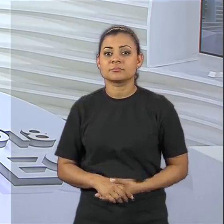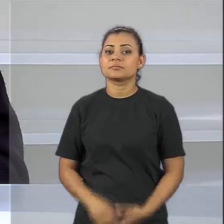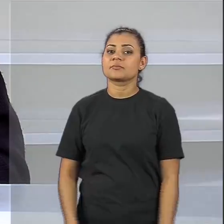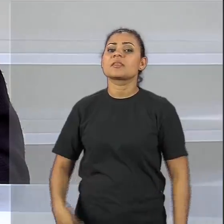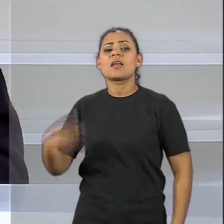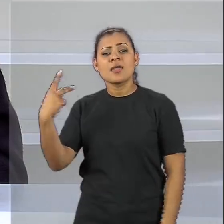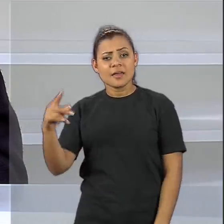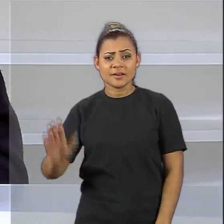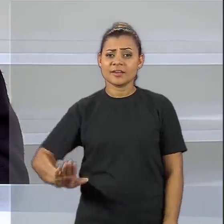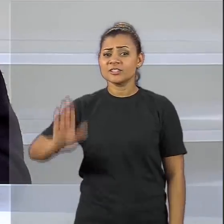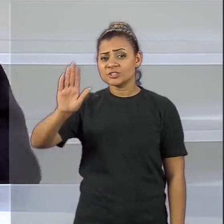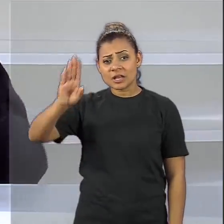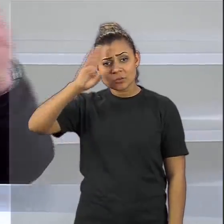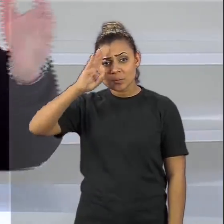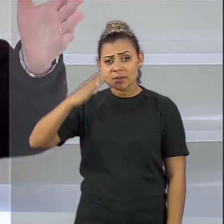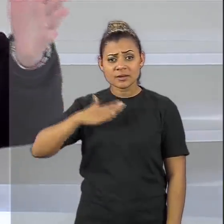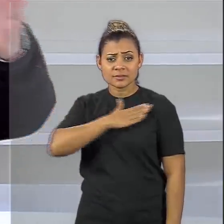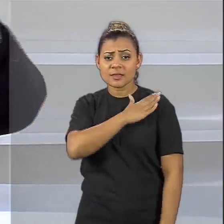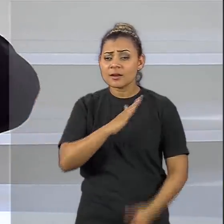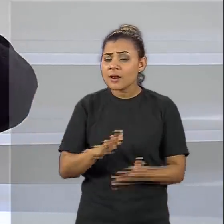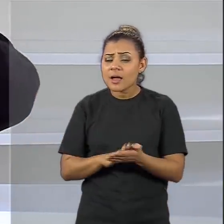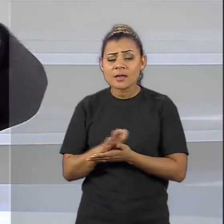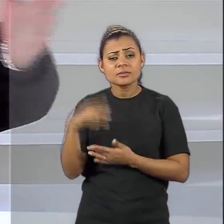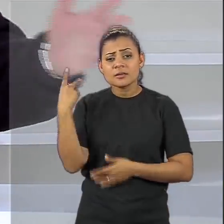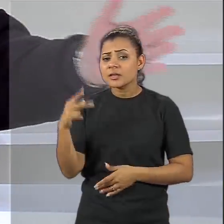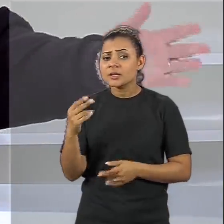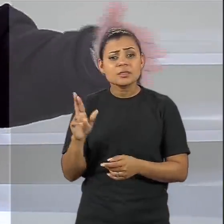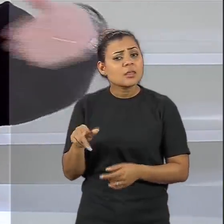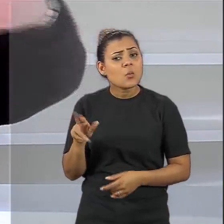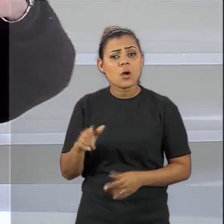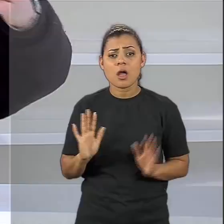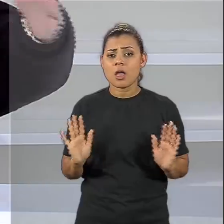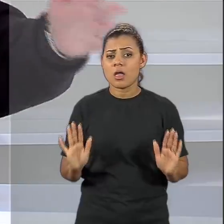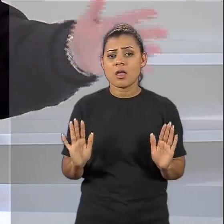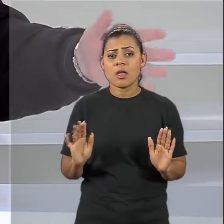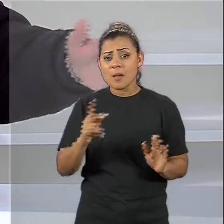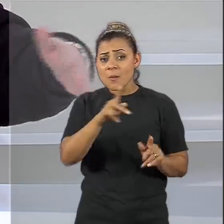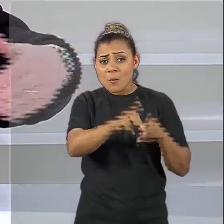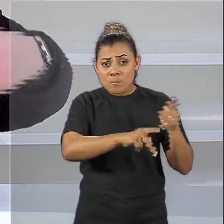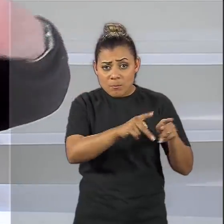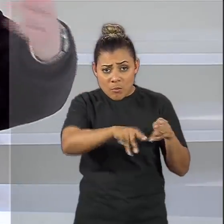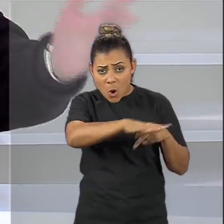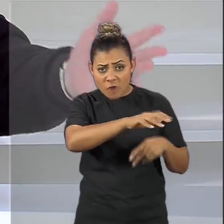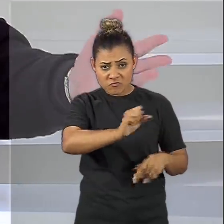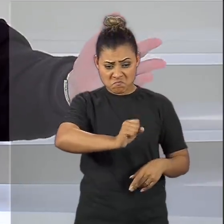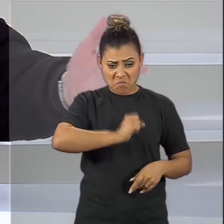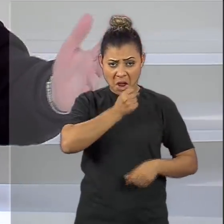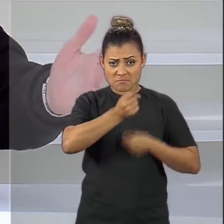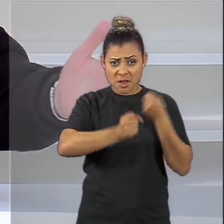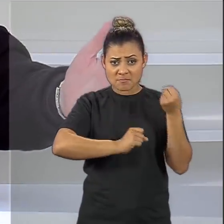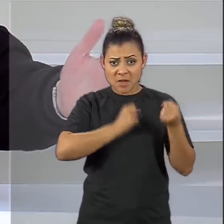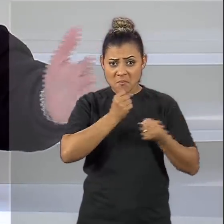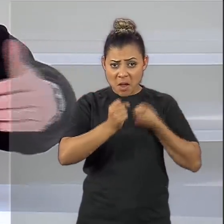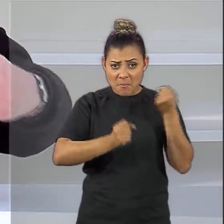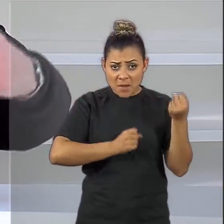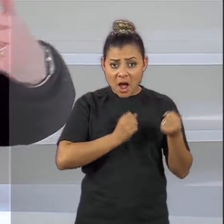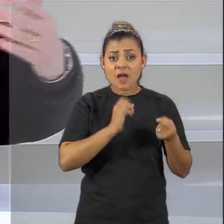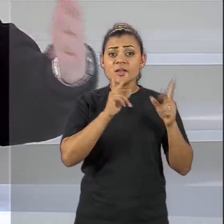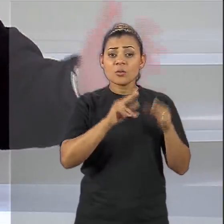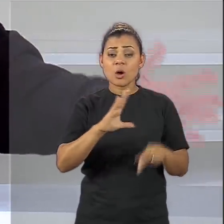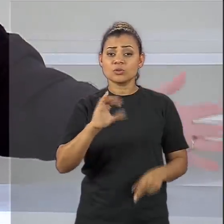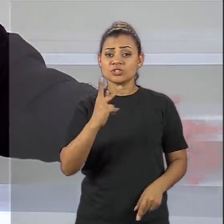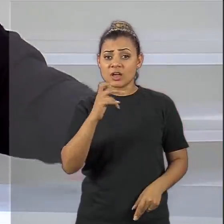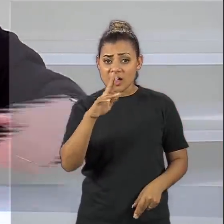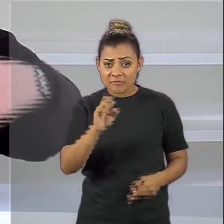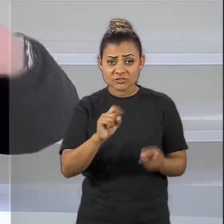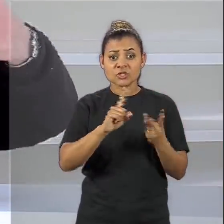é um candidato militar. E todos os autoritários e ressentidos citados aqui, só o Chávez era militar. O Víctor